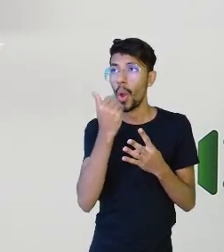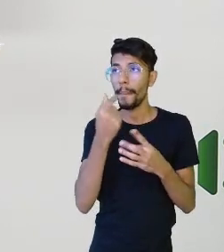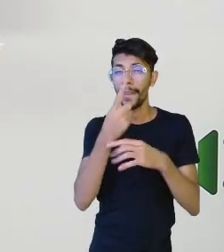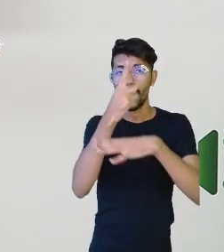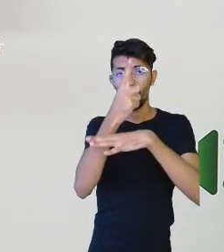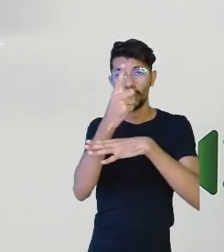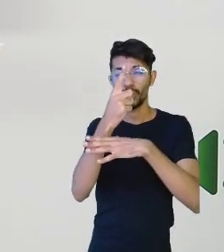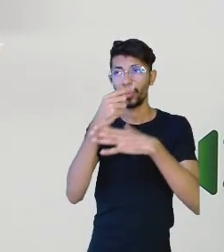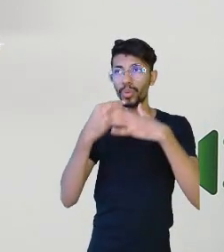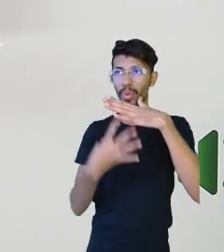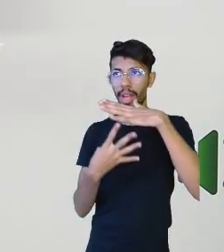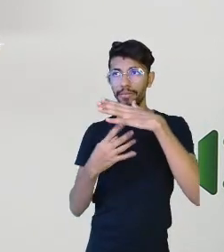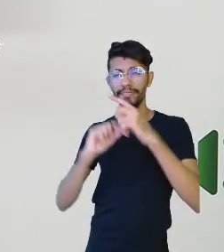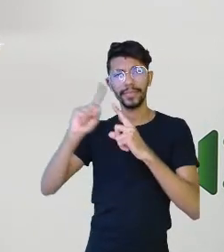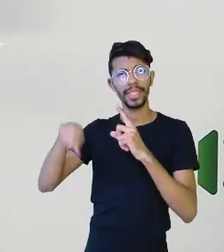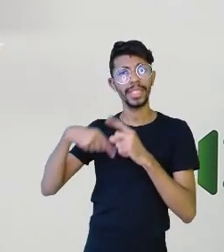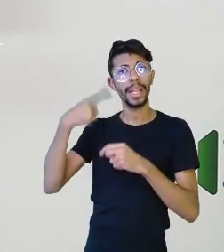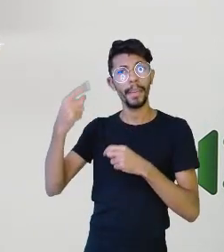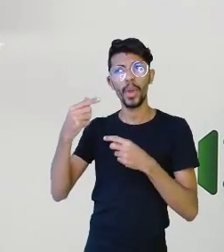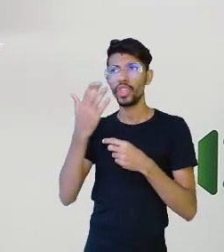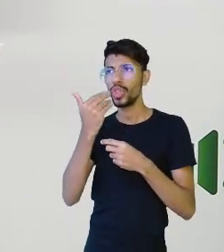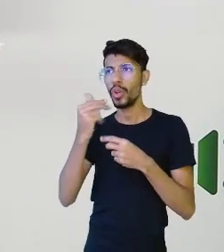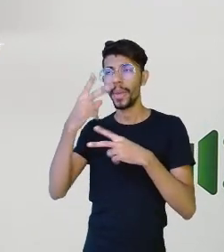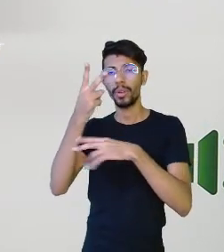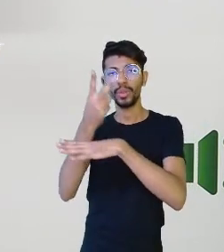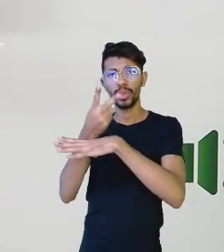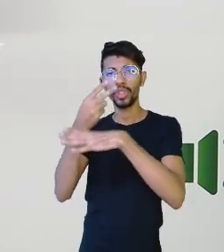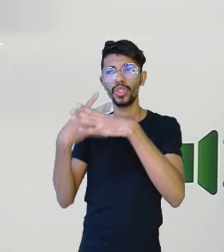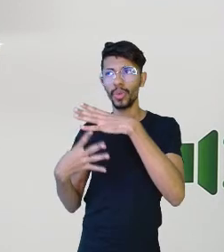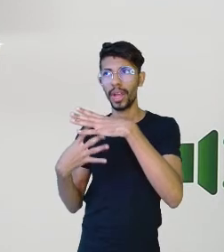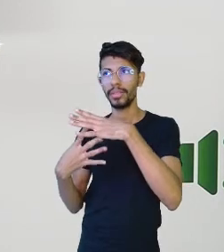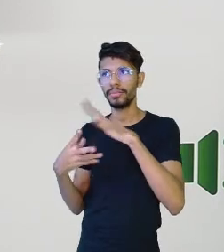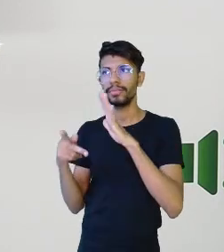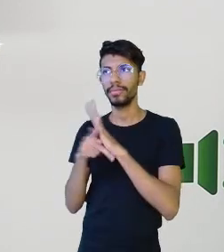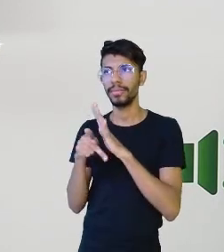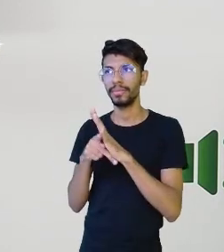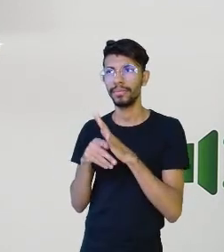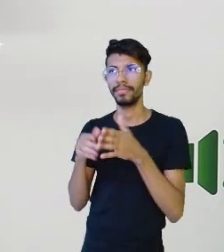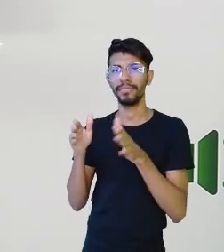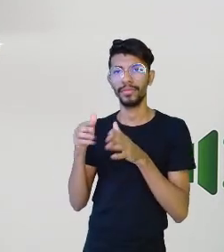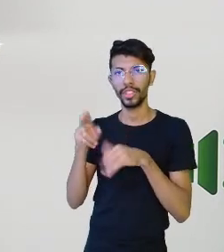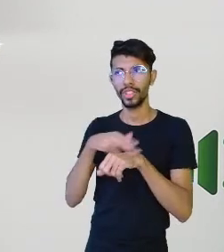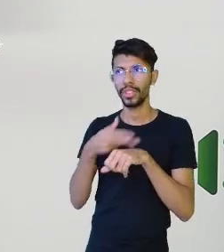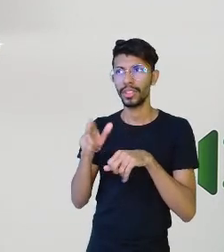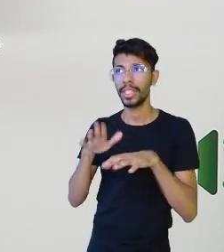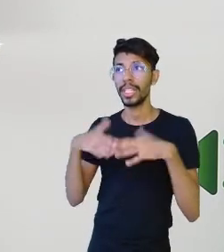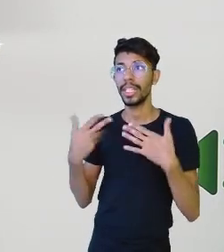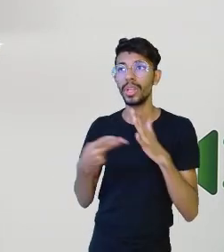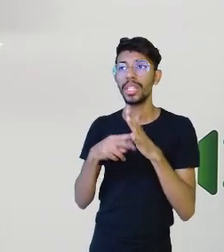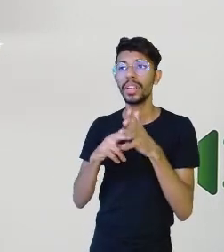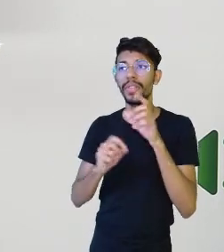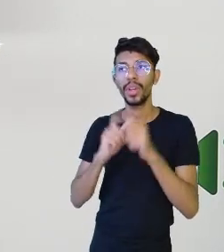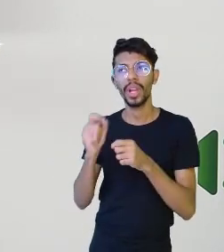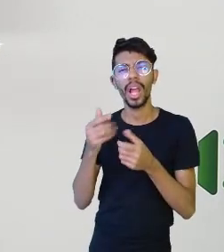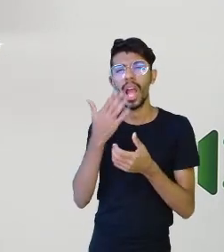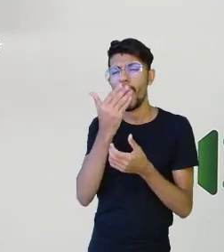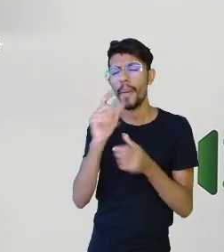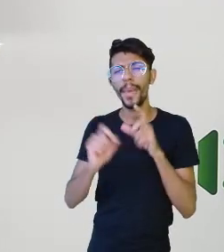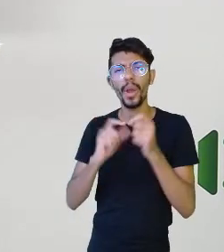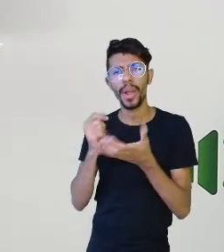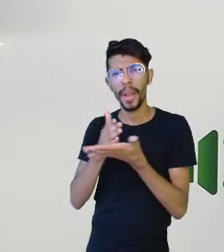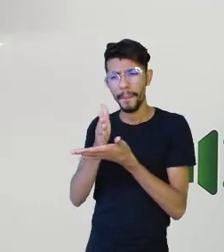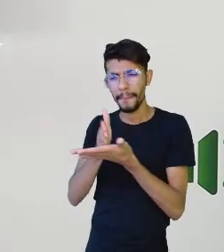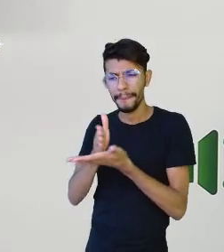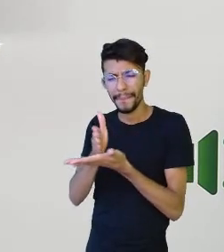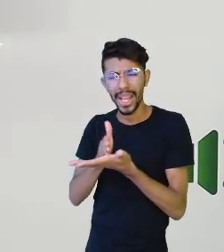comeu 2/4 da barra. No total, ela comeu metade da barra de chocolate. Você acha